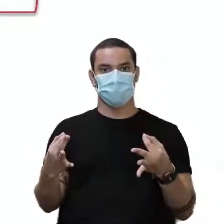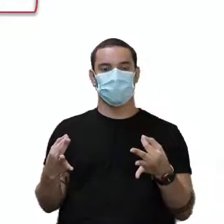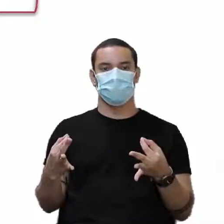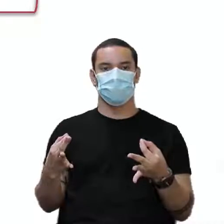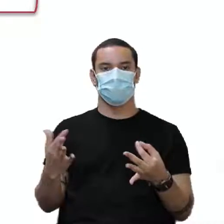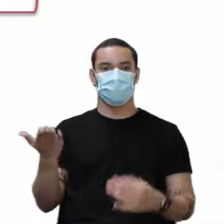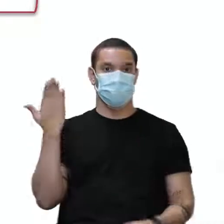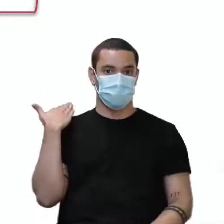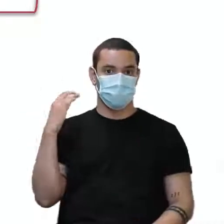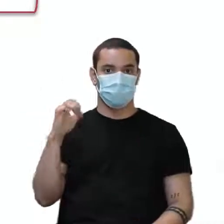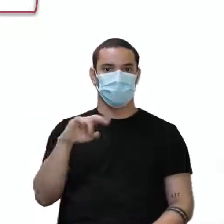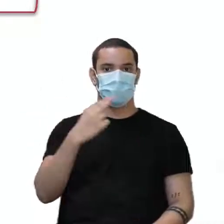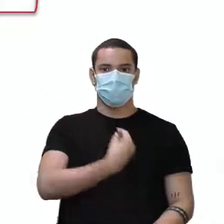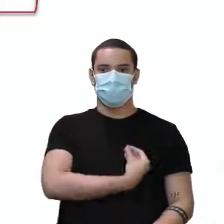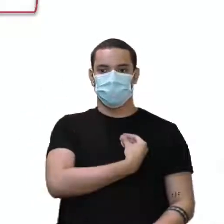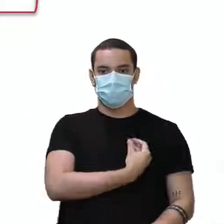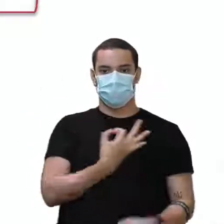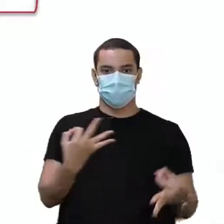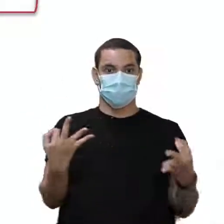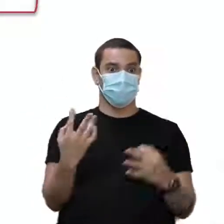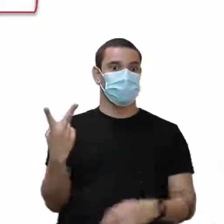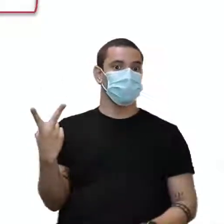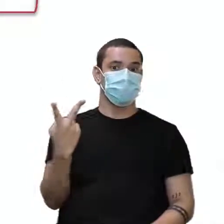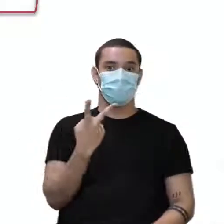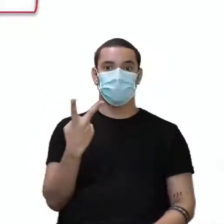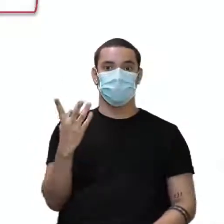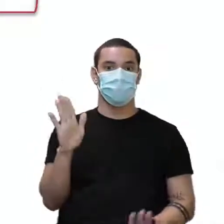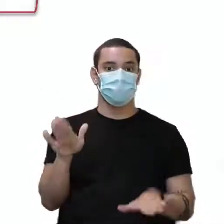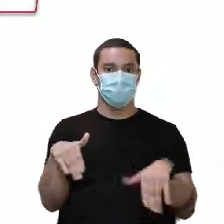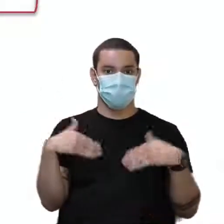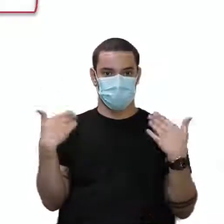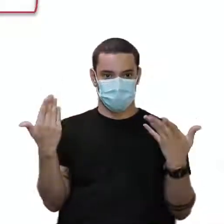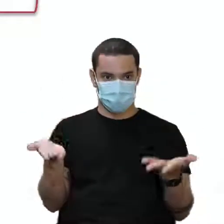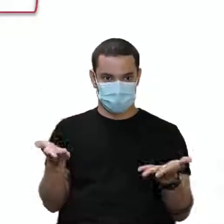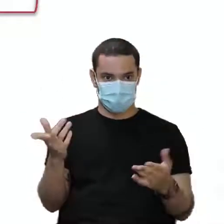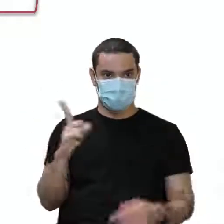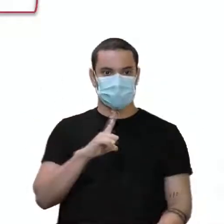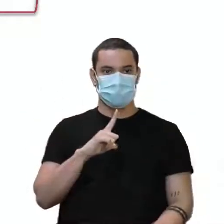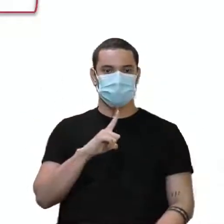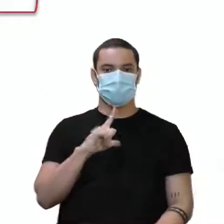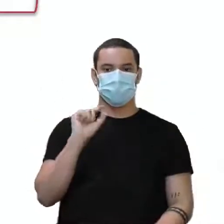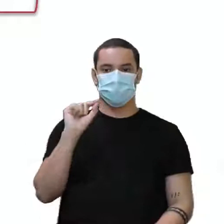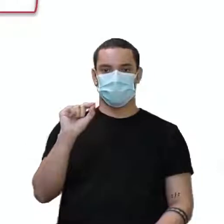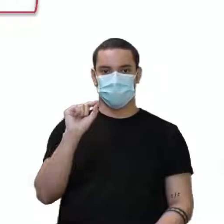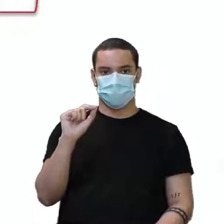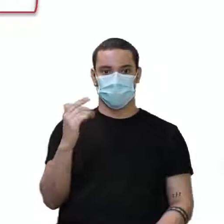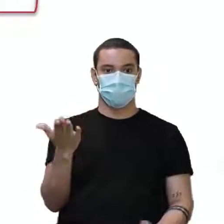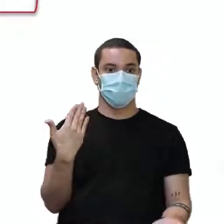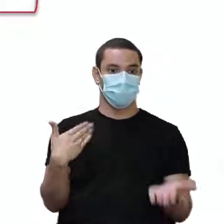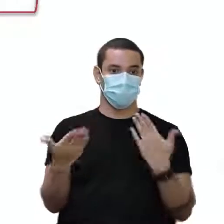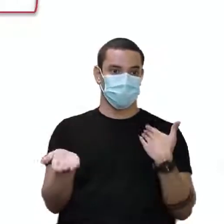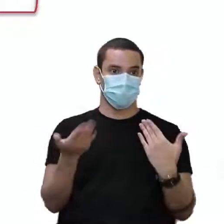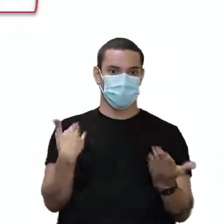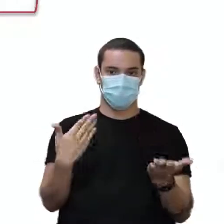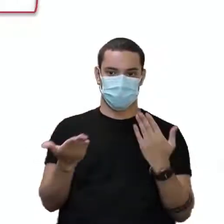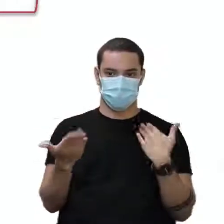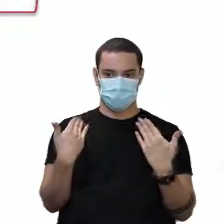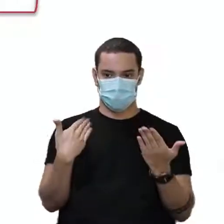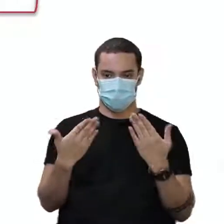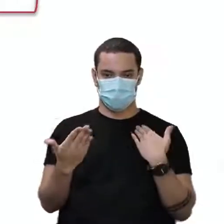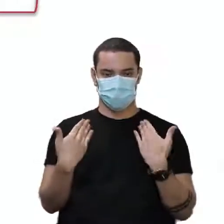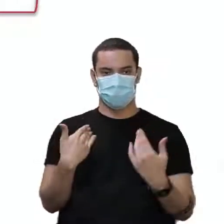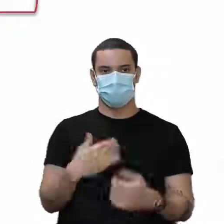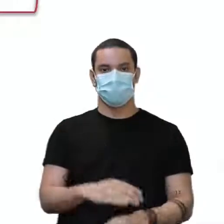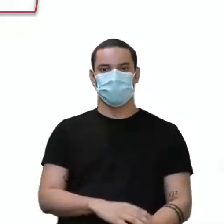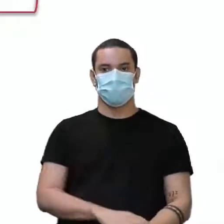present perfect. Qual dos dois? Aí eu tenho aqui uma conversation.